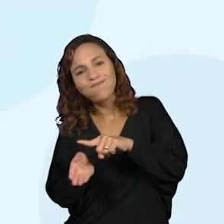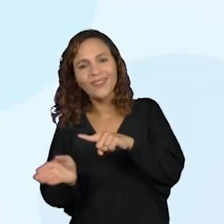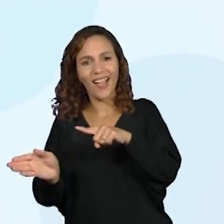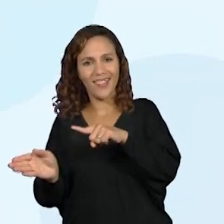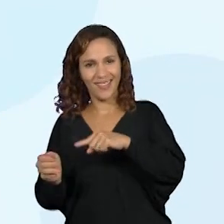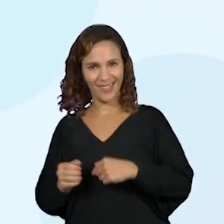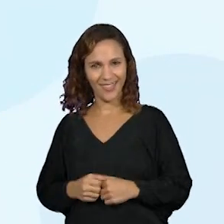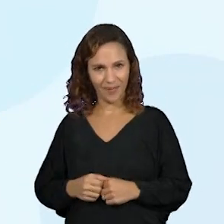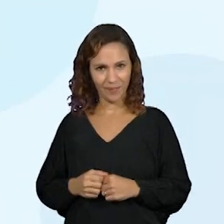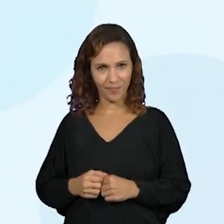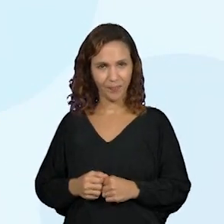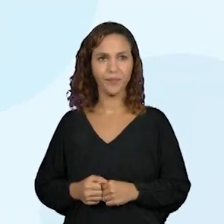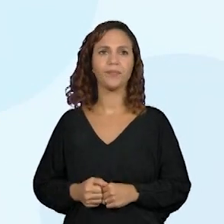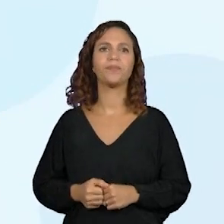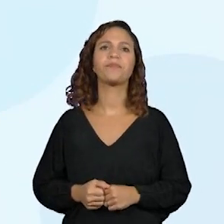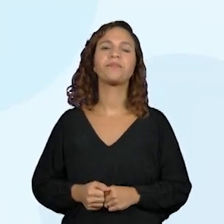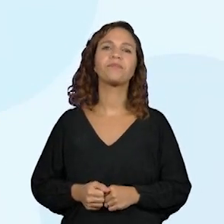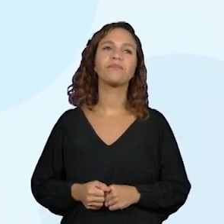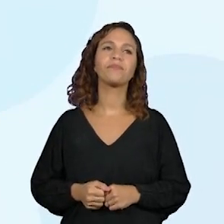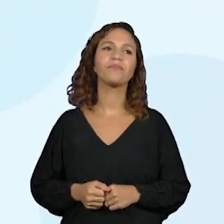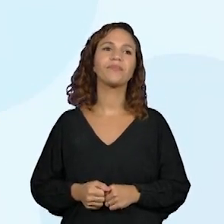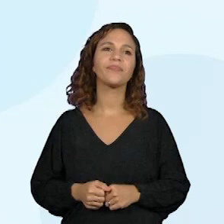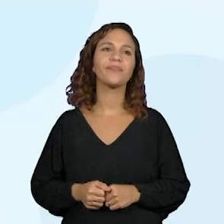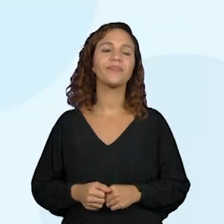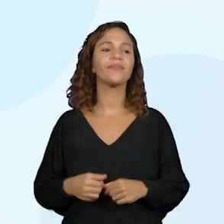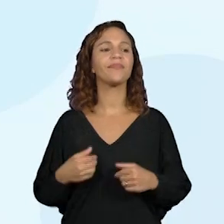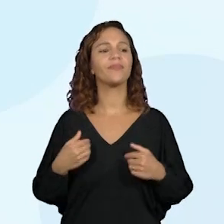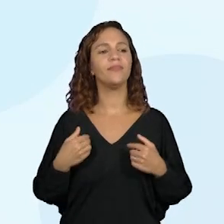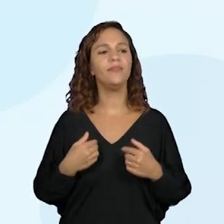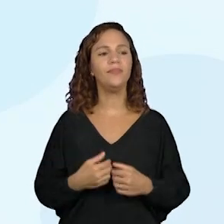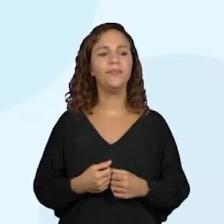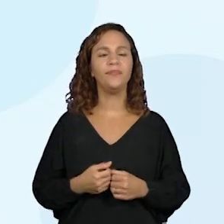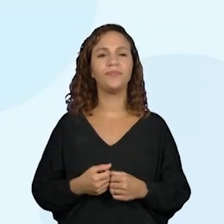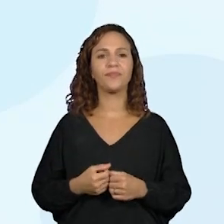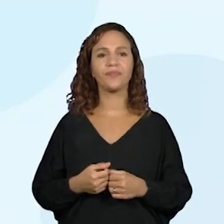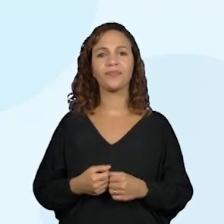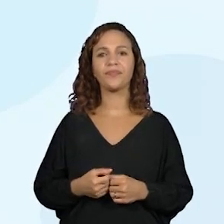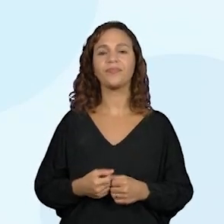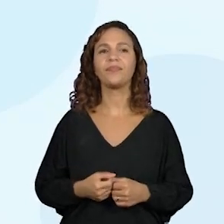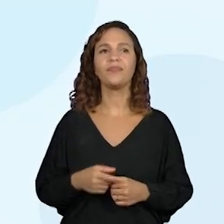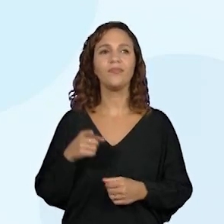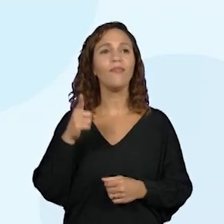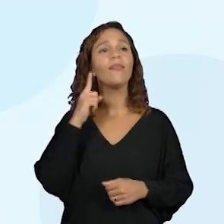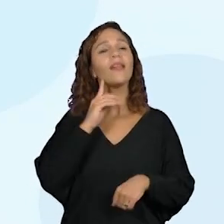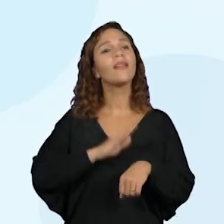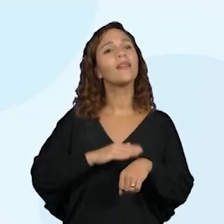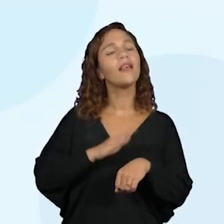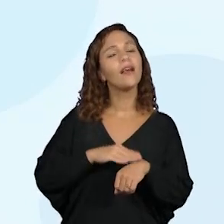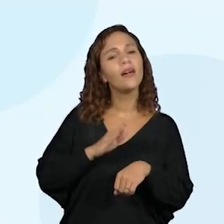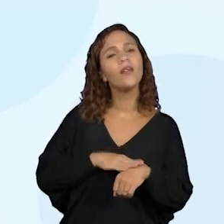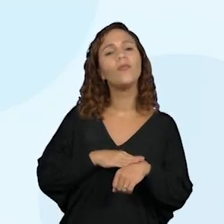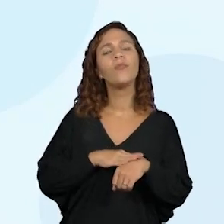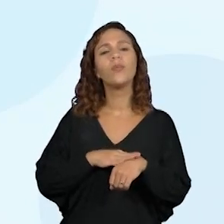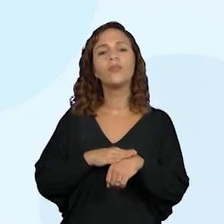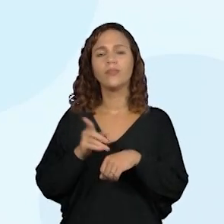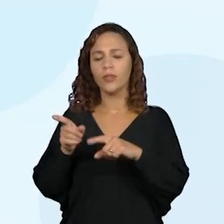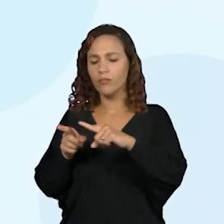não é verdade Olha lá tempo de gestação e filhotes